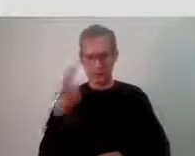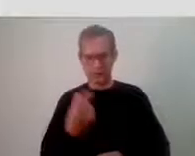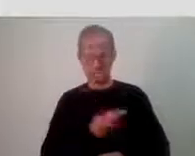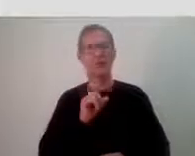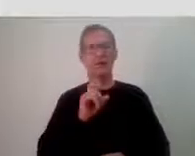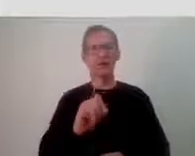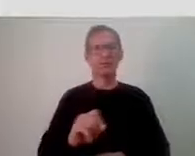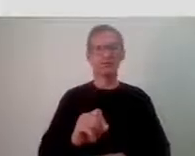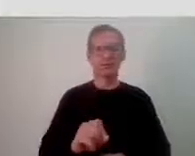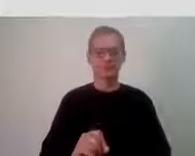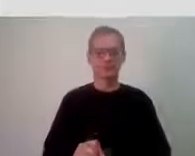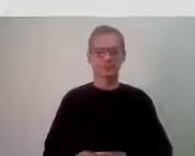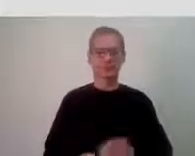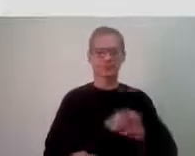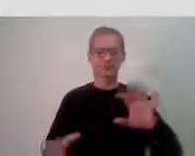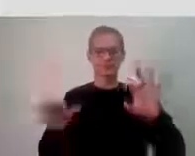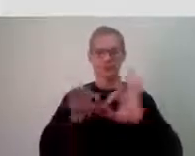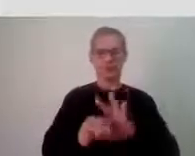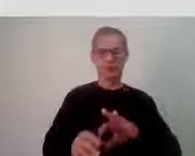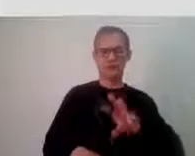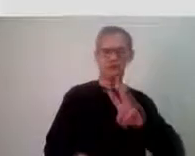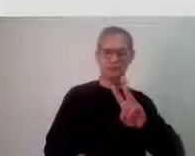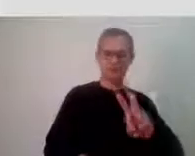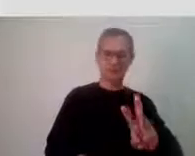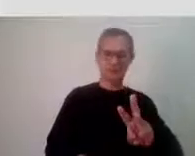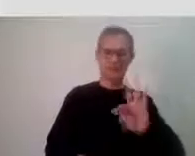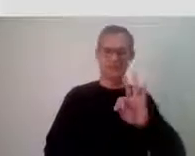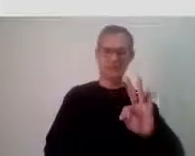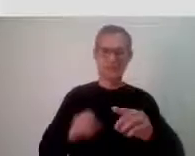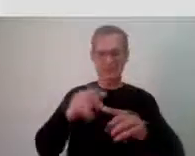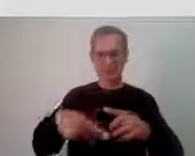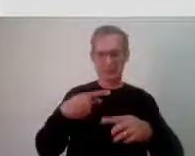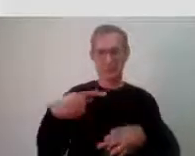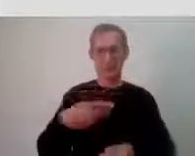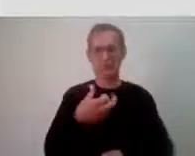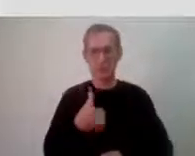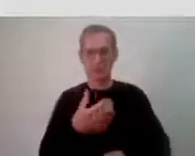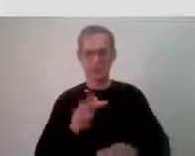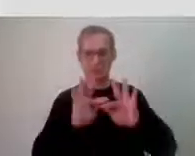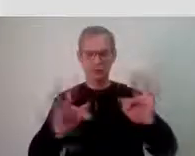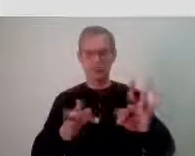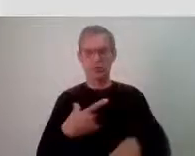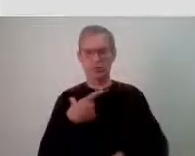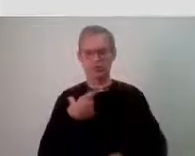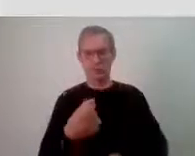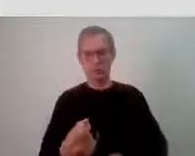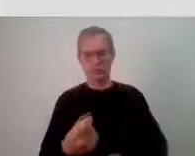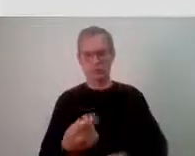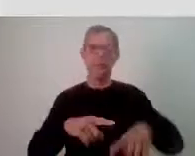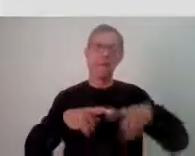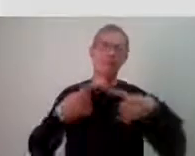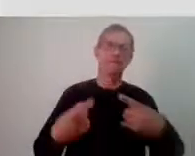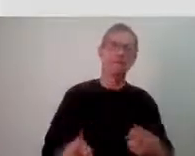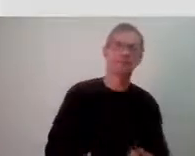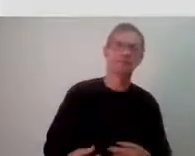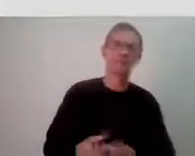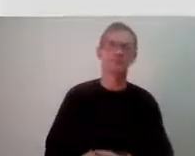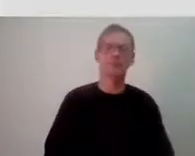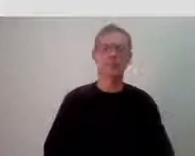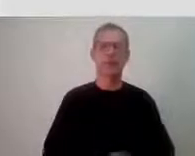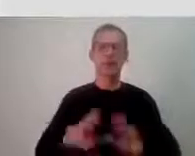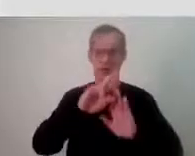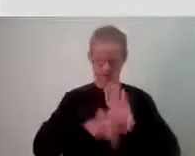que a integral de 3t ao quadrado menos 6, que essa é a minha função, velocidade. Aqui,